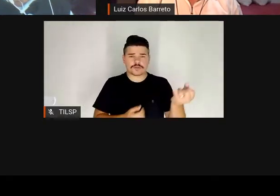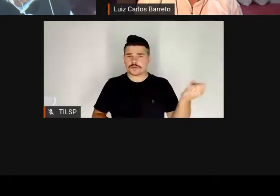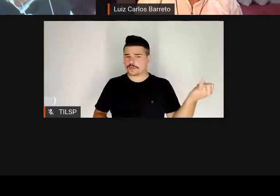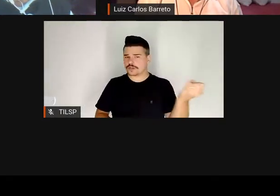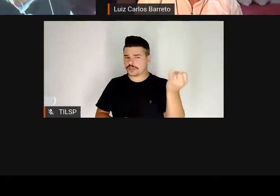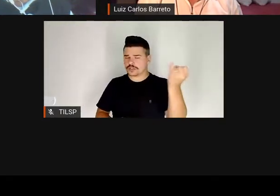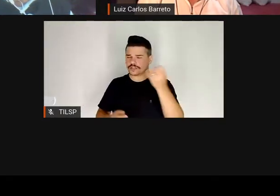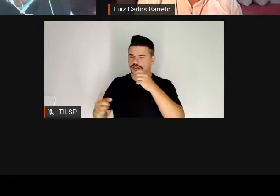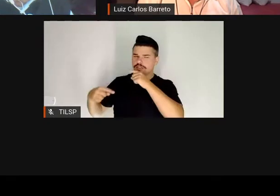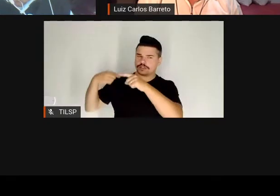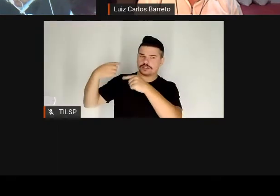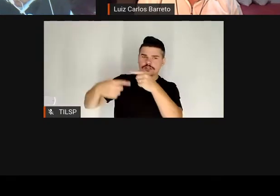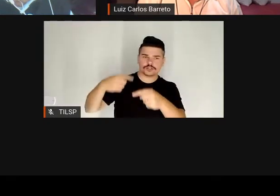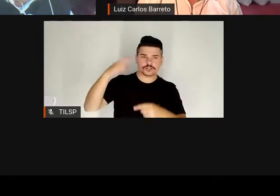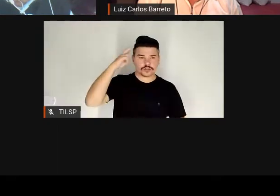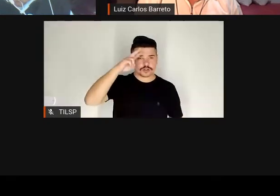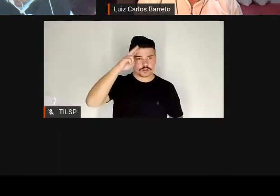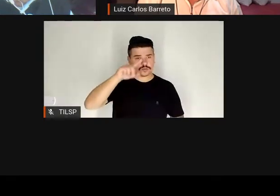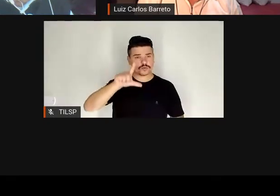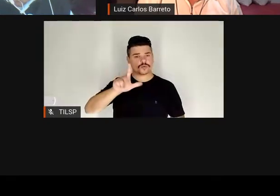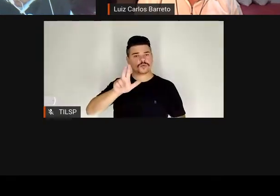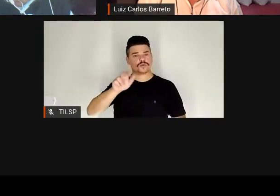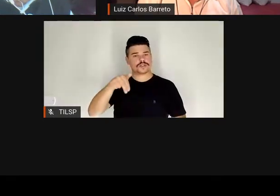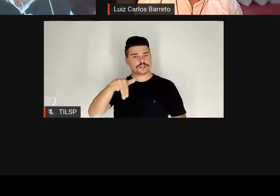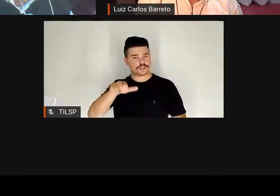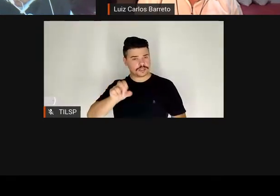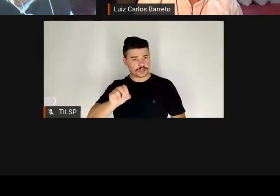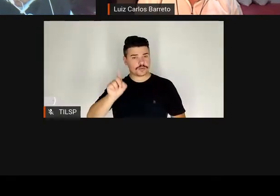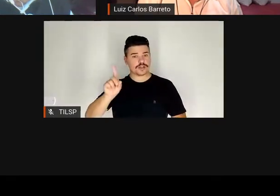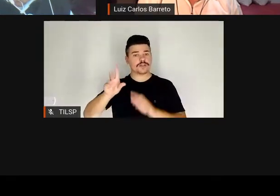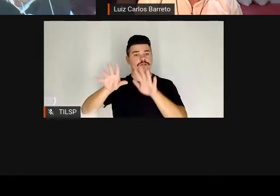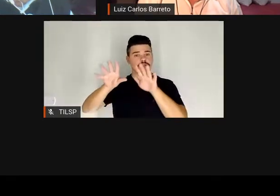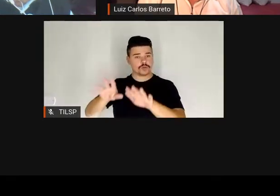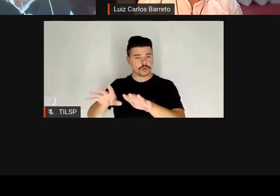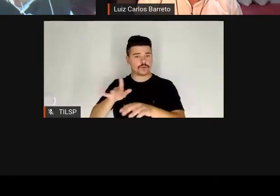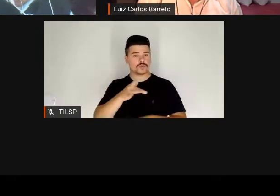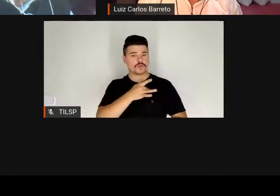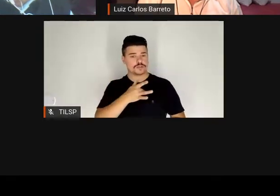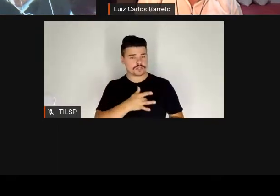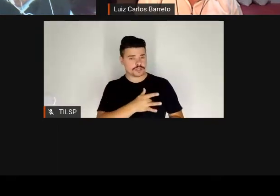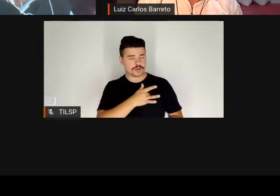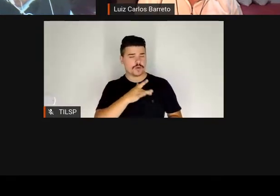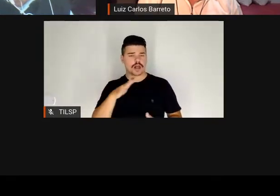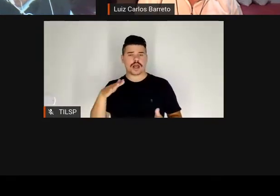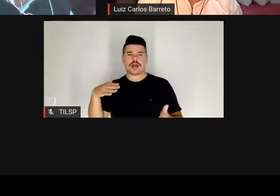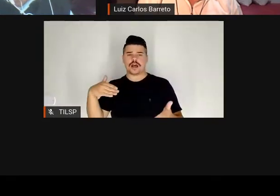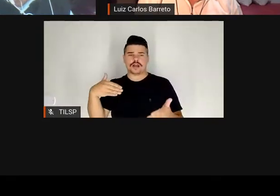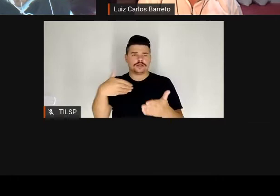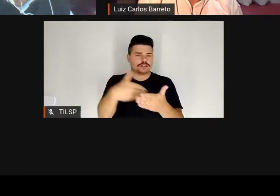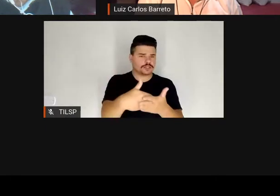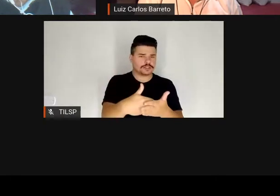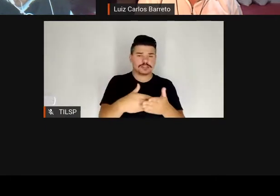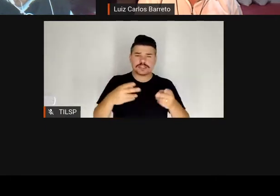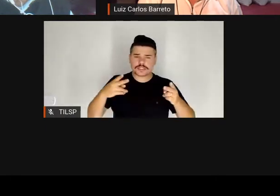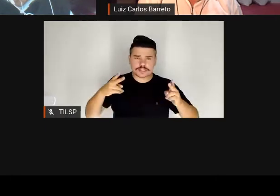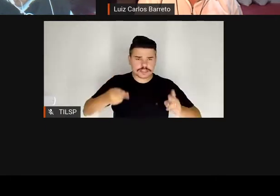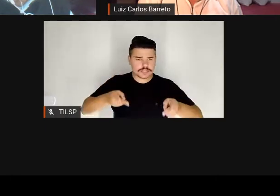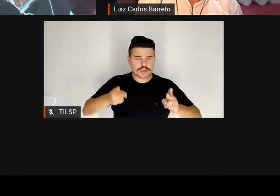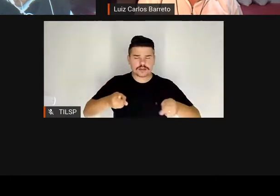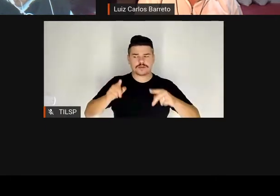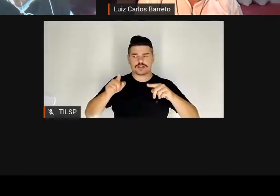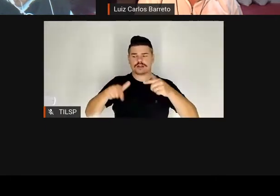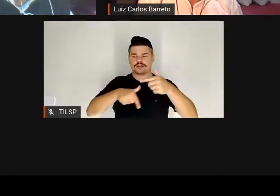é entender que na Cruzeiro ele permaneceu no expediente da Cruzeiro sempre como